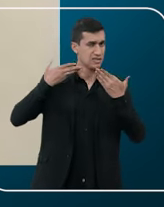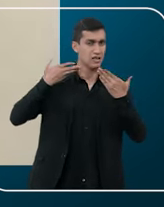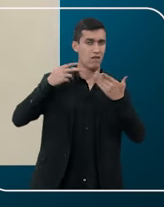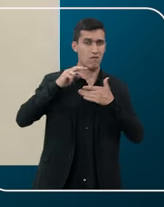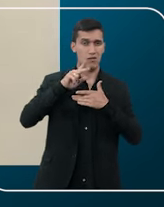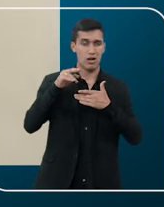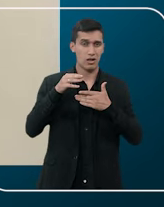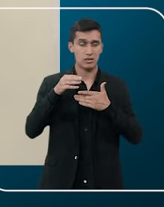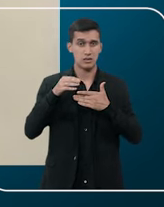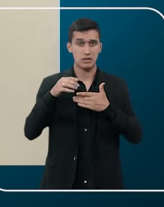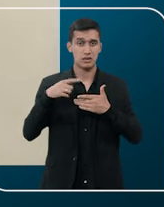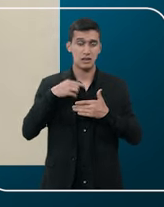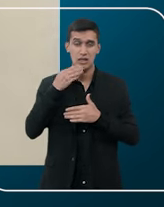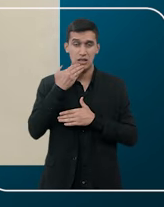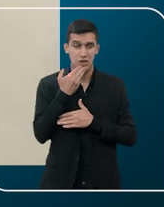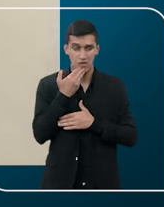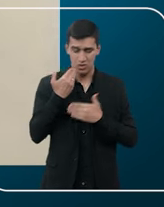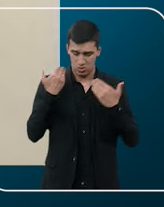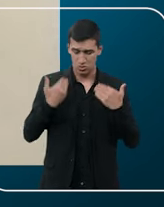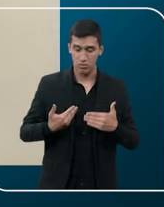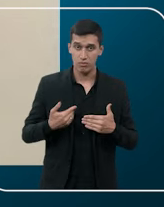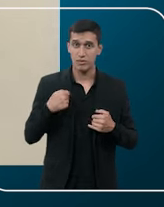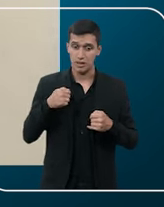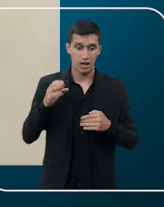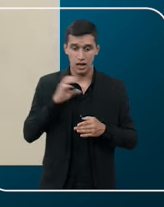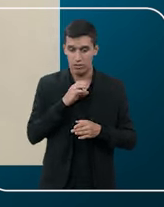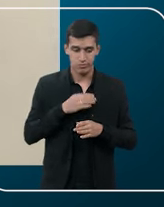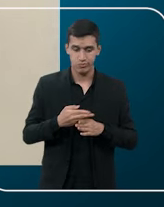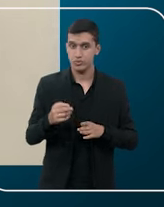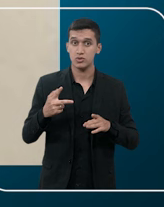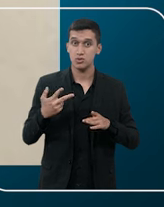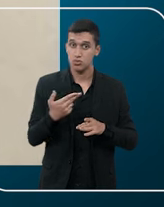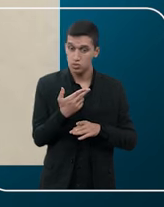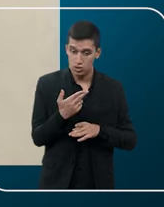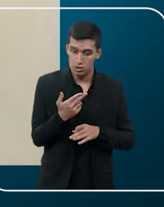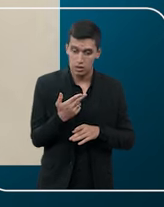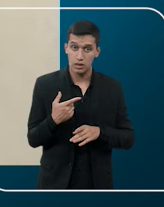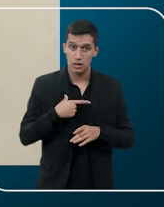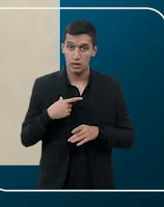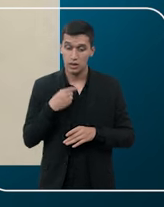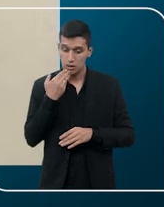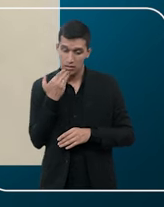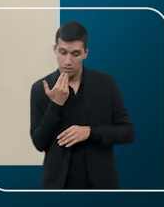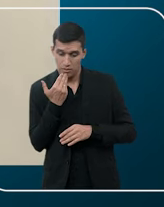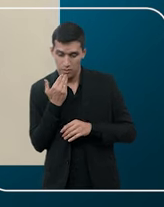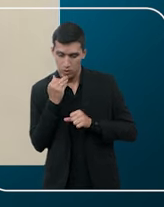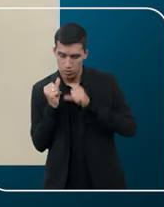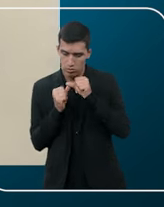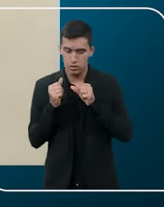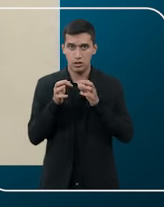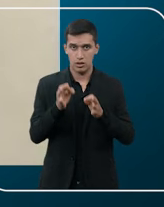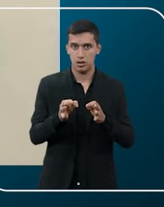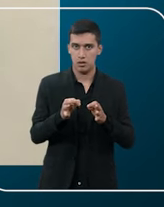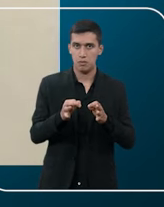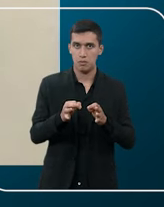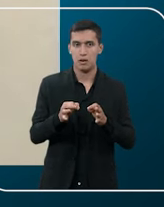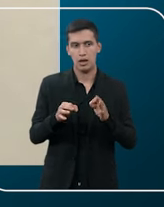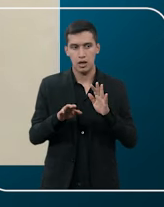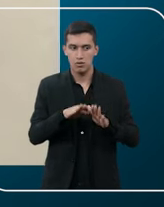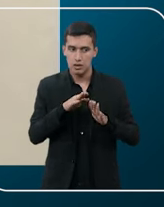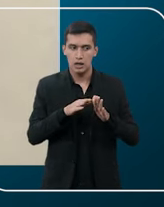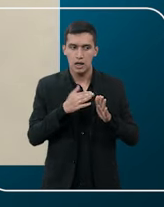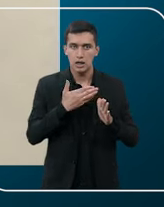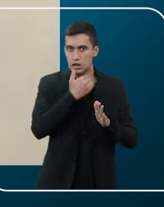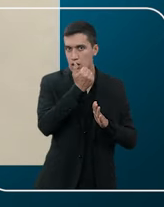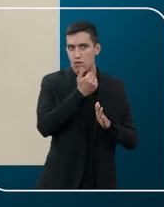e precisa passar por uma cirurgia reparadora para salvar a vida dele ou mitigar algum tipo